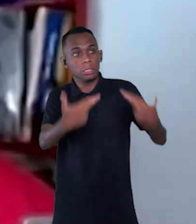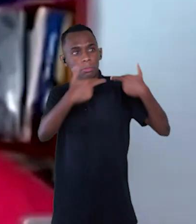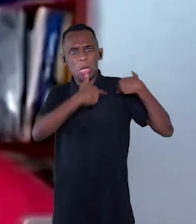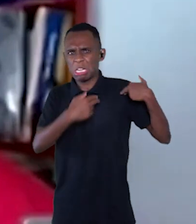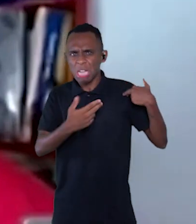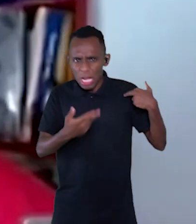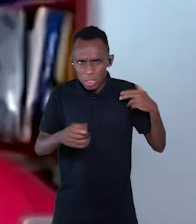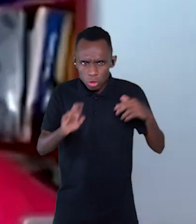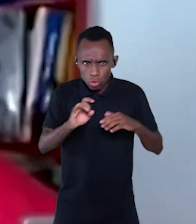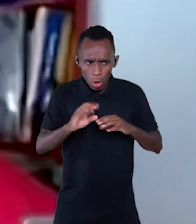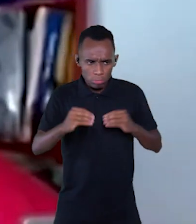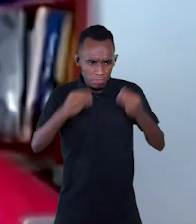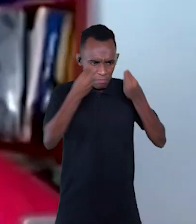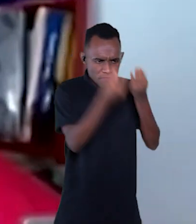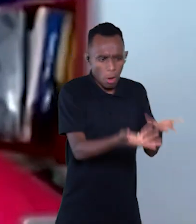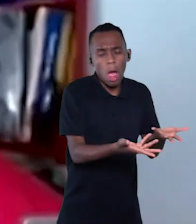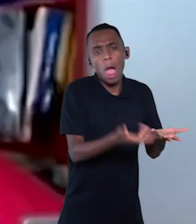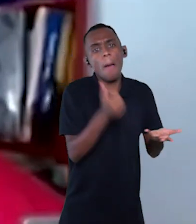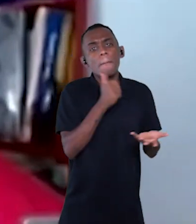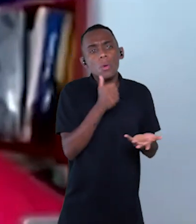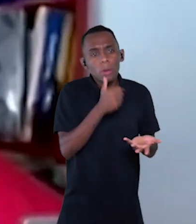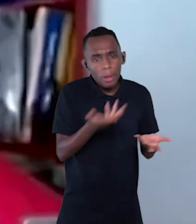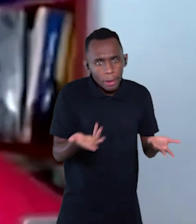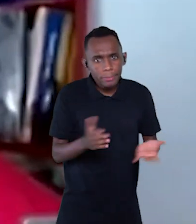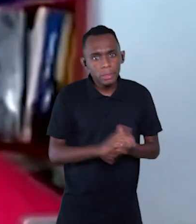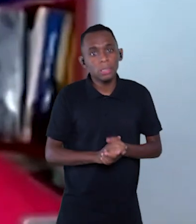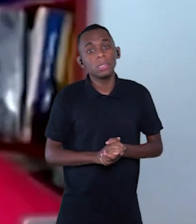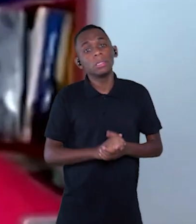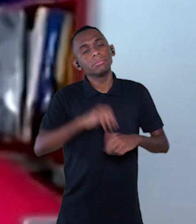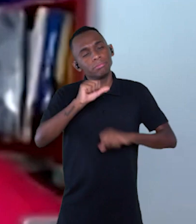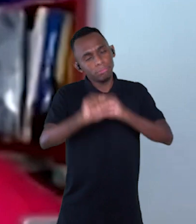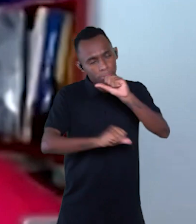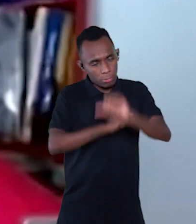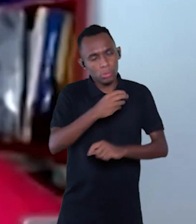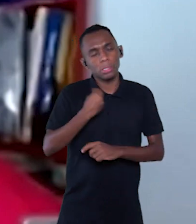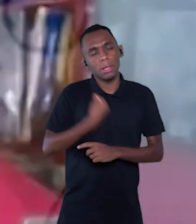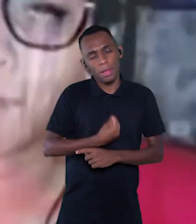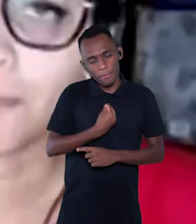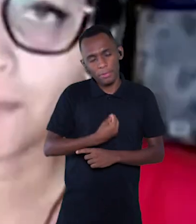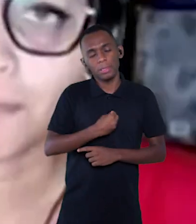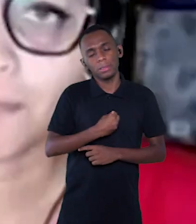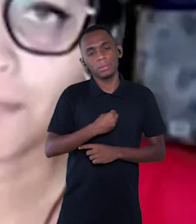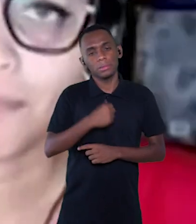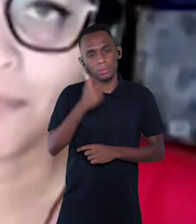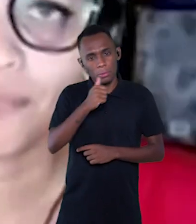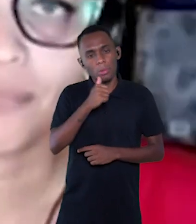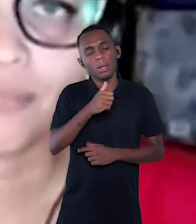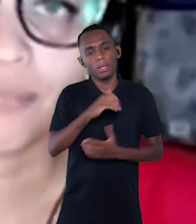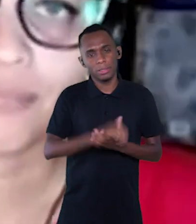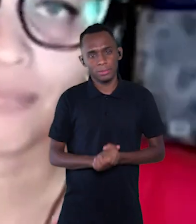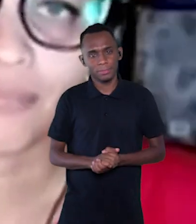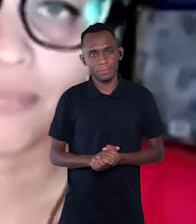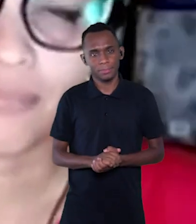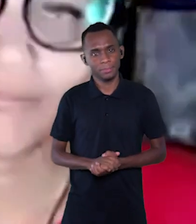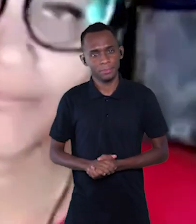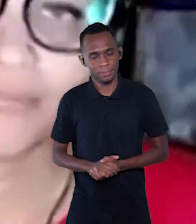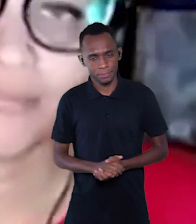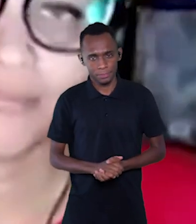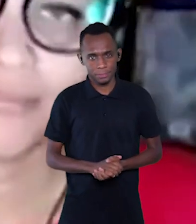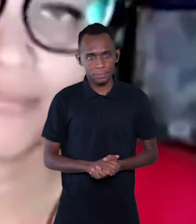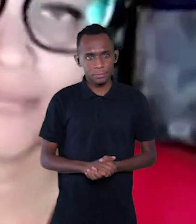costas exclusivamente da mulher, é realmente algo que muda as trajetórias aí dessas mulheres. Ô,